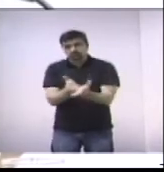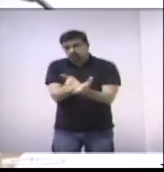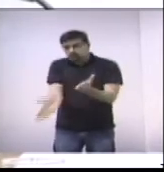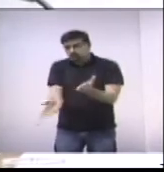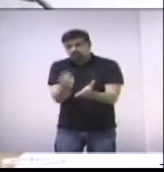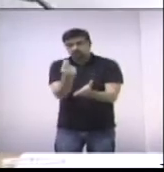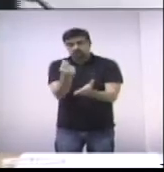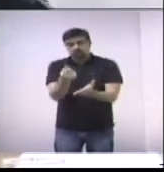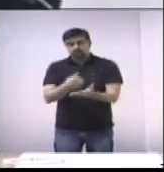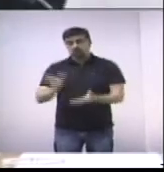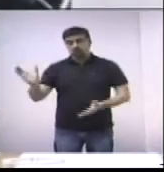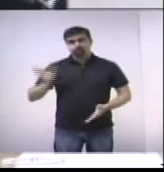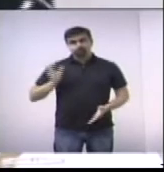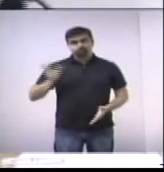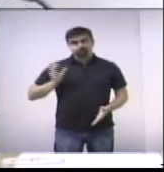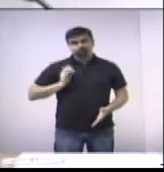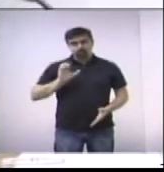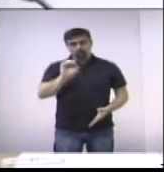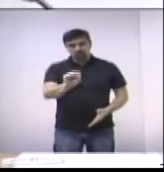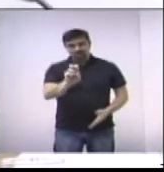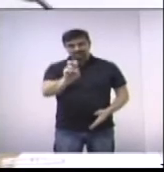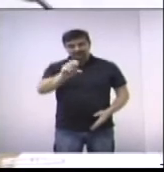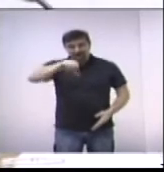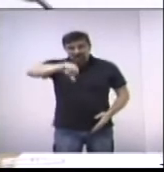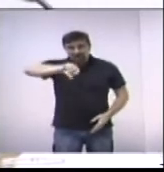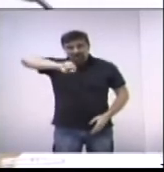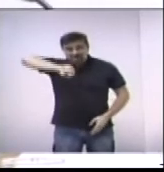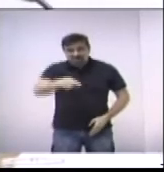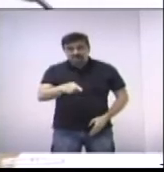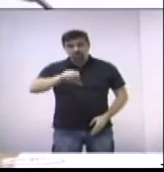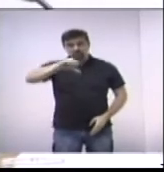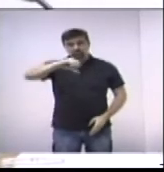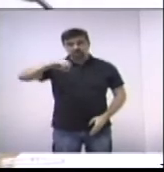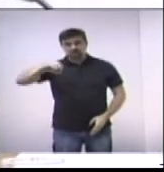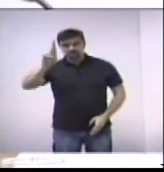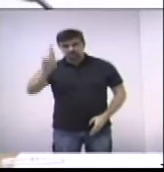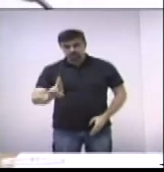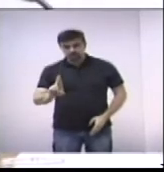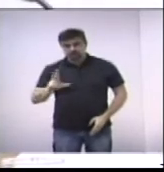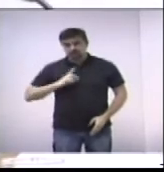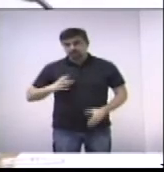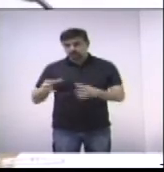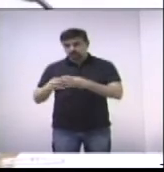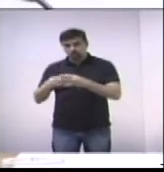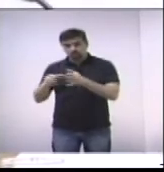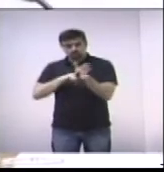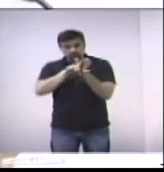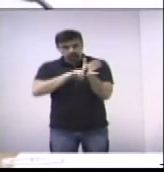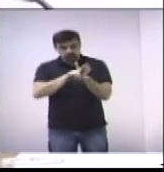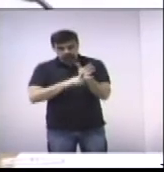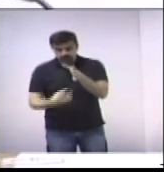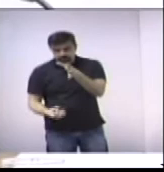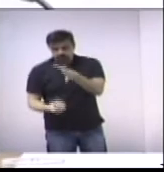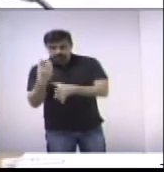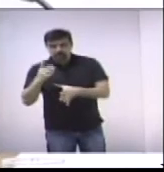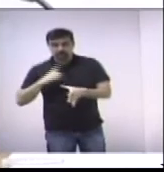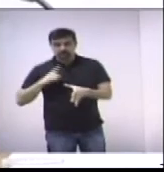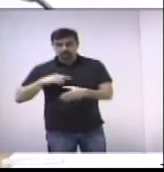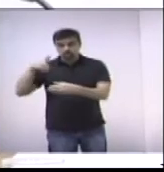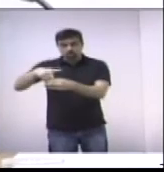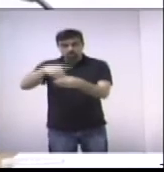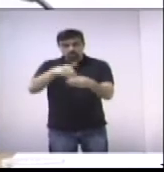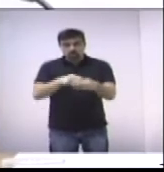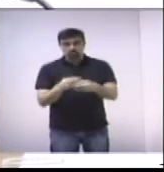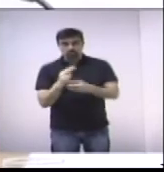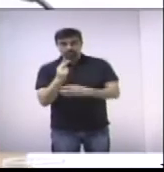da exorbitante importância de R$ 859.900, a essa comissão processante será instaurada mediante o voto favorável